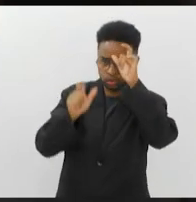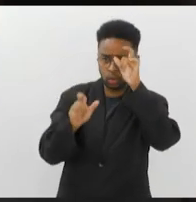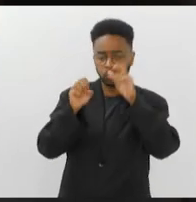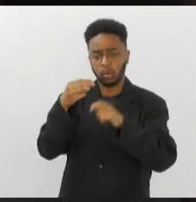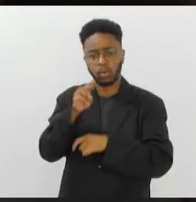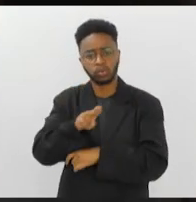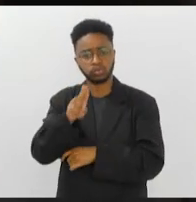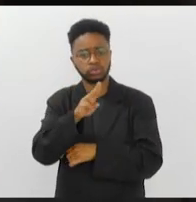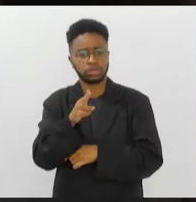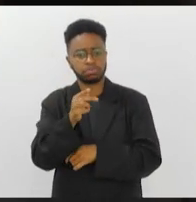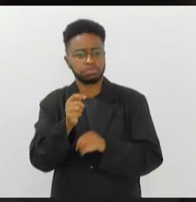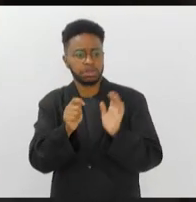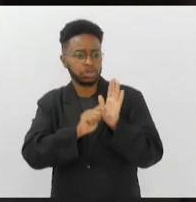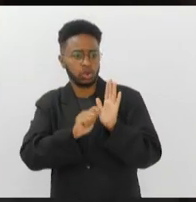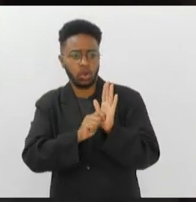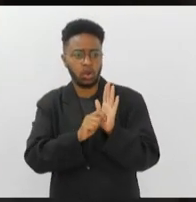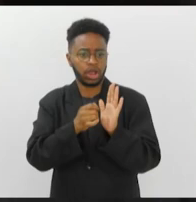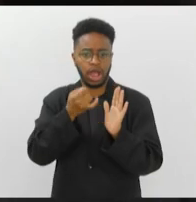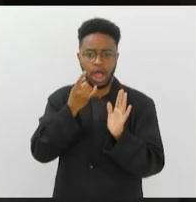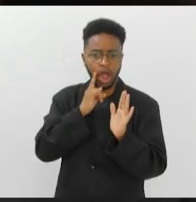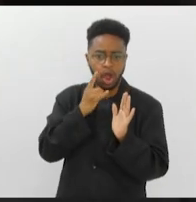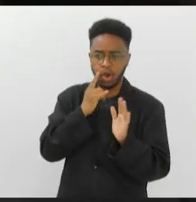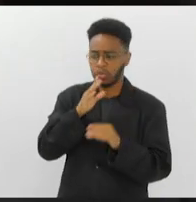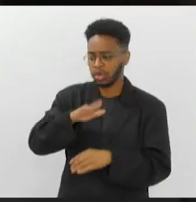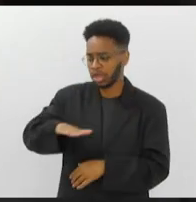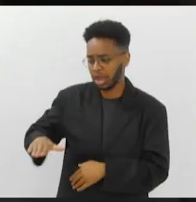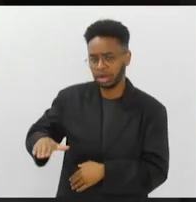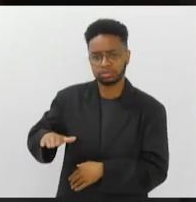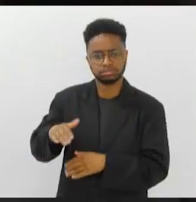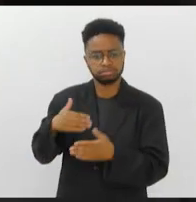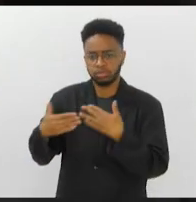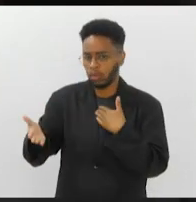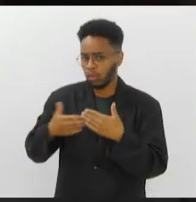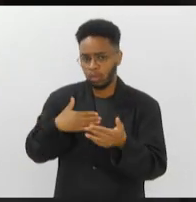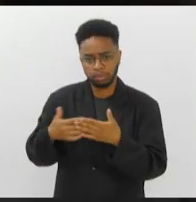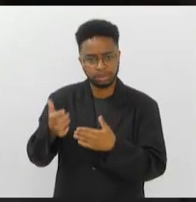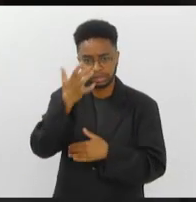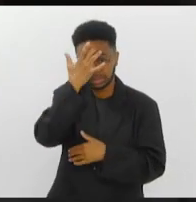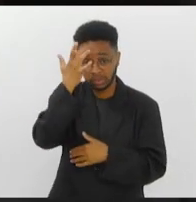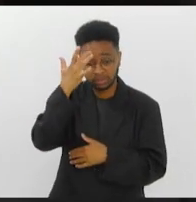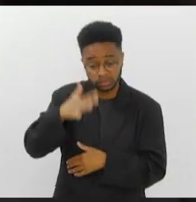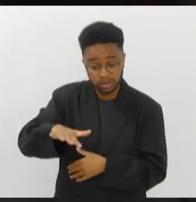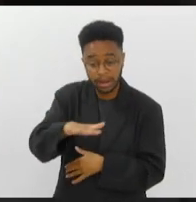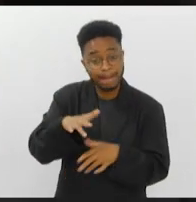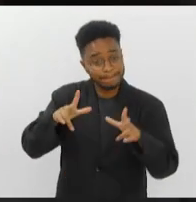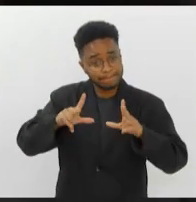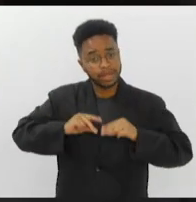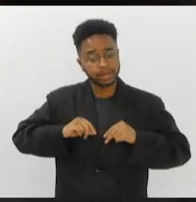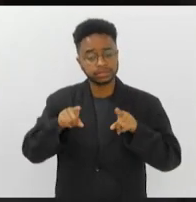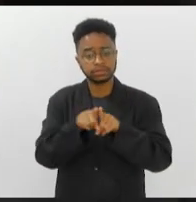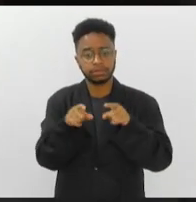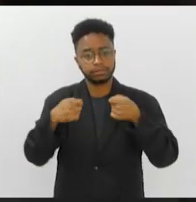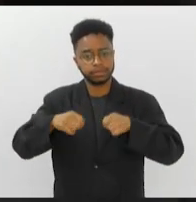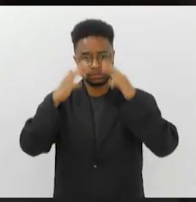droga, tanto faz o infantil, residência terapêutica, a saúde mental, ela merece e deve ser